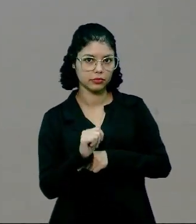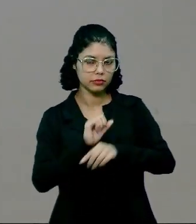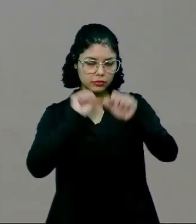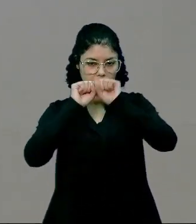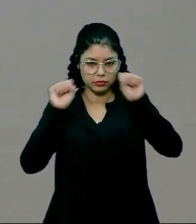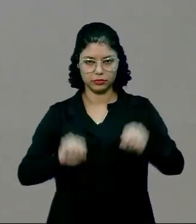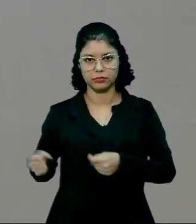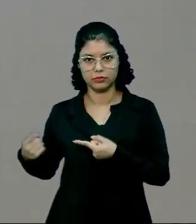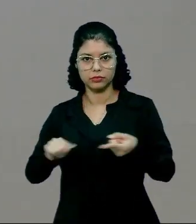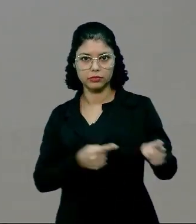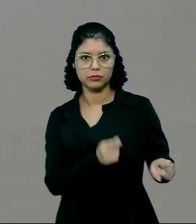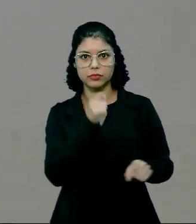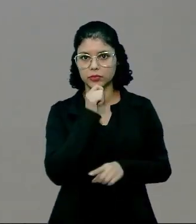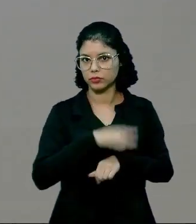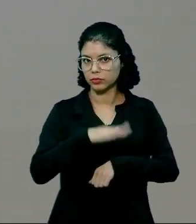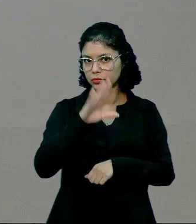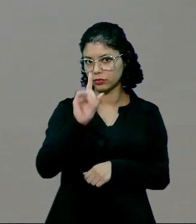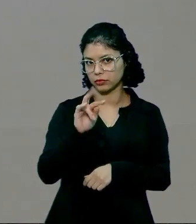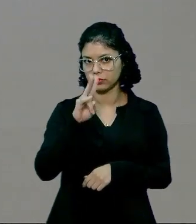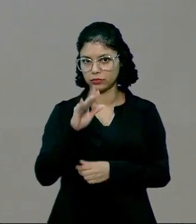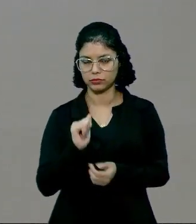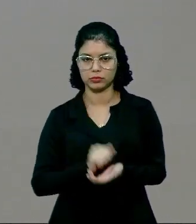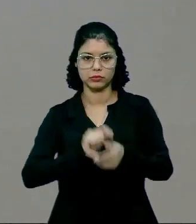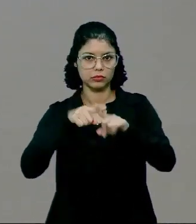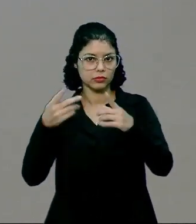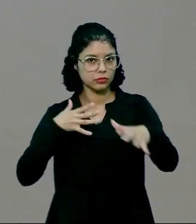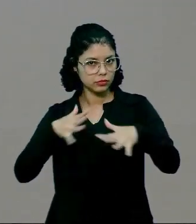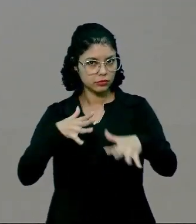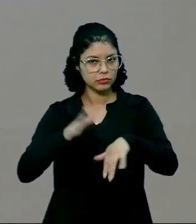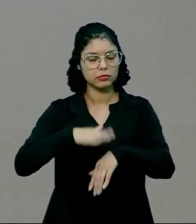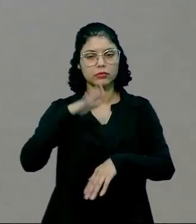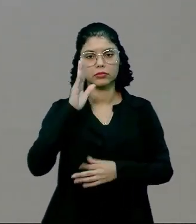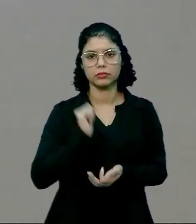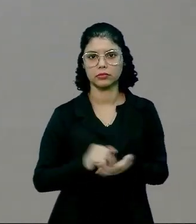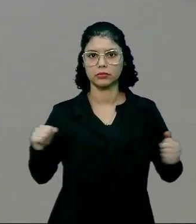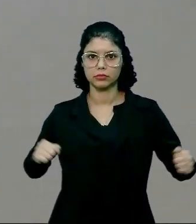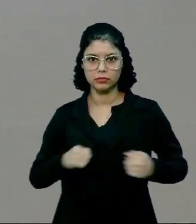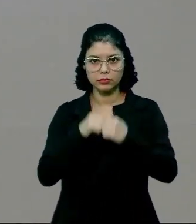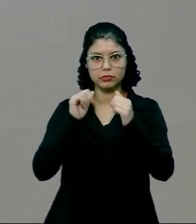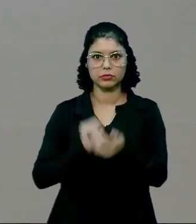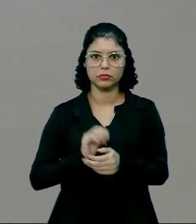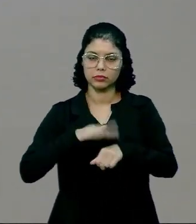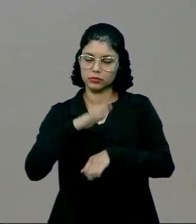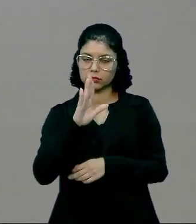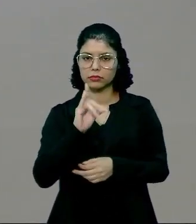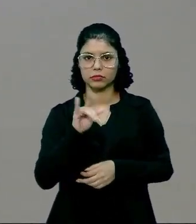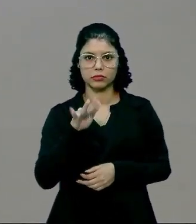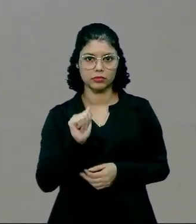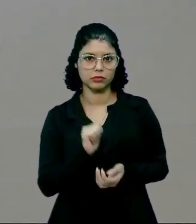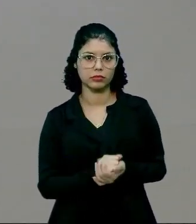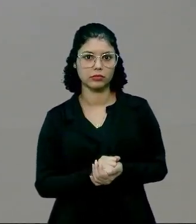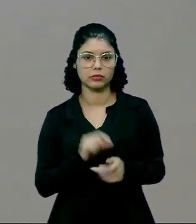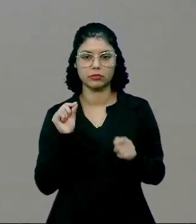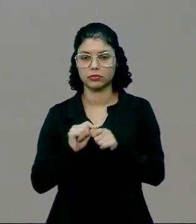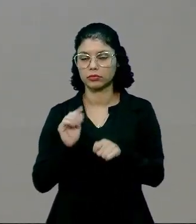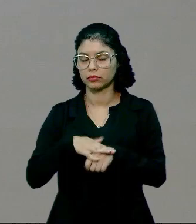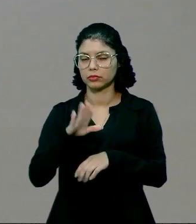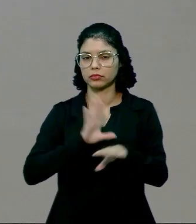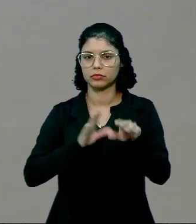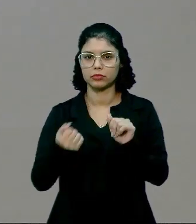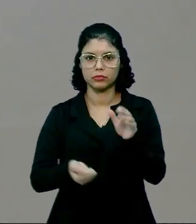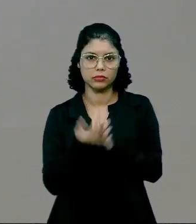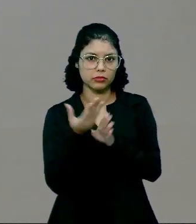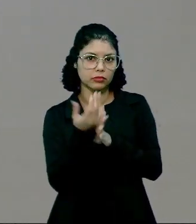sistema eu provoca uma agitação de partículas mas agitação mais colisão se eu tenho mais colisão mais informação de produtos